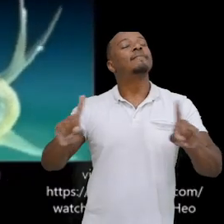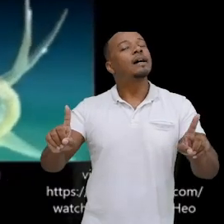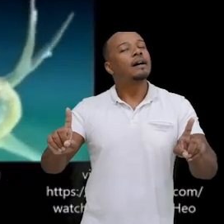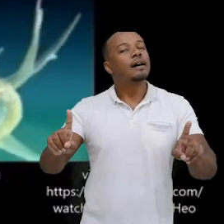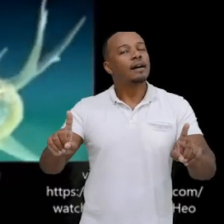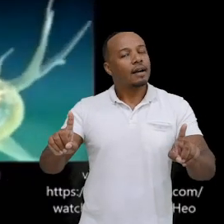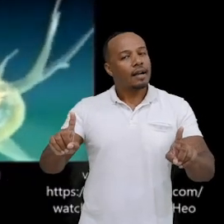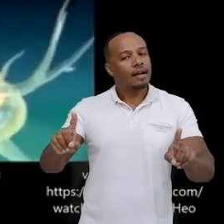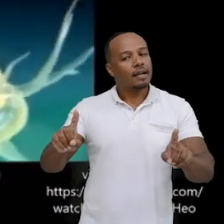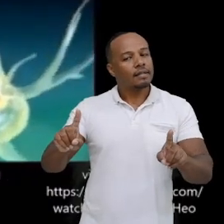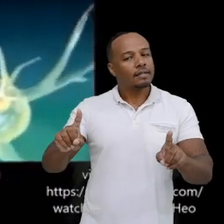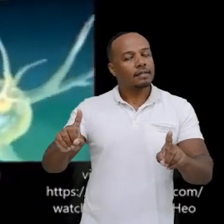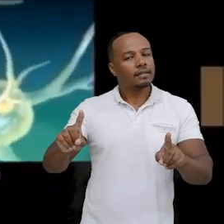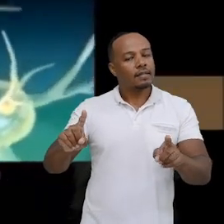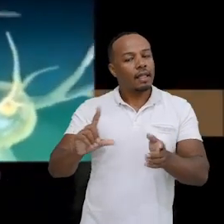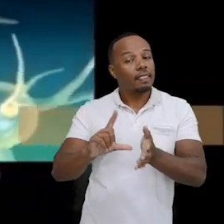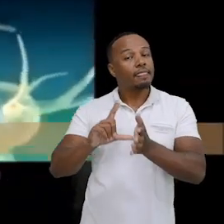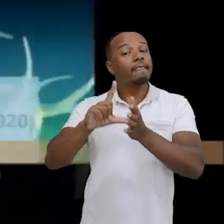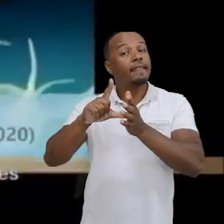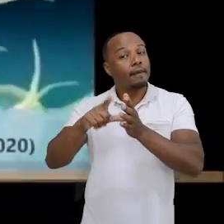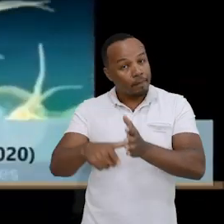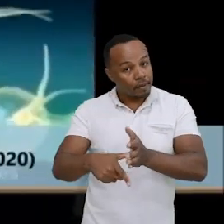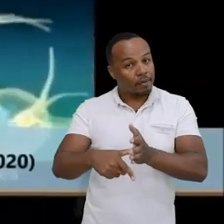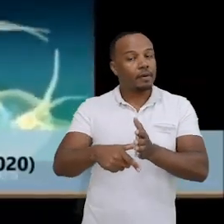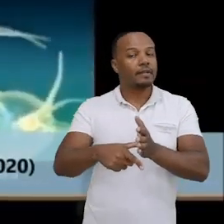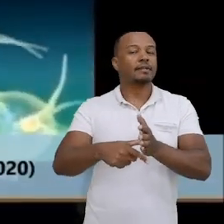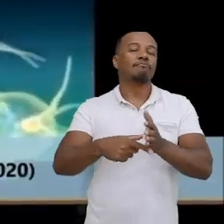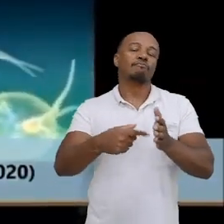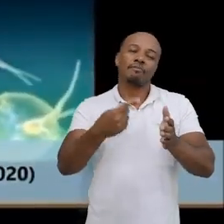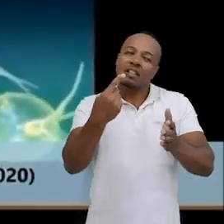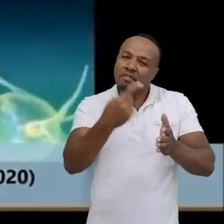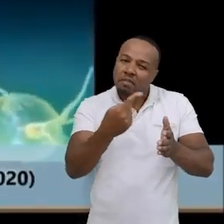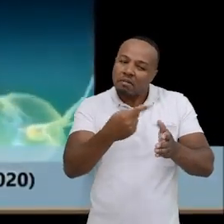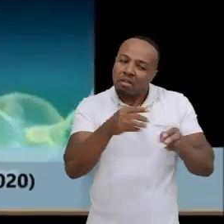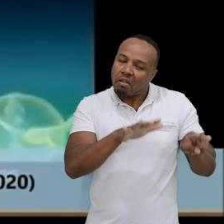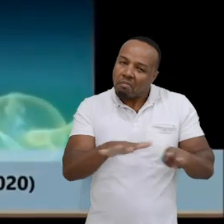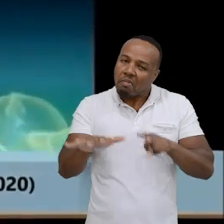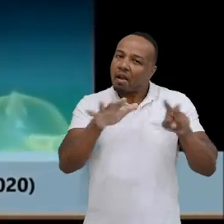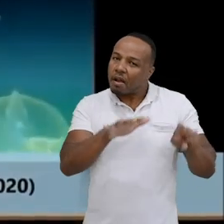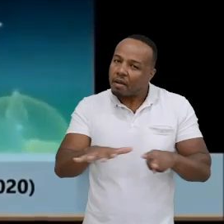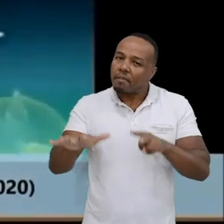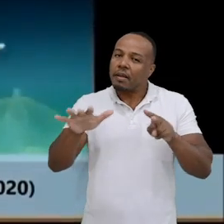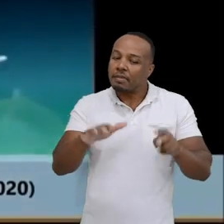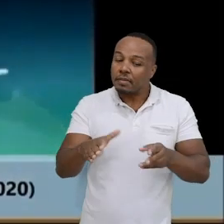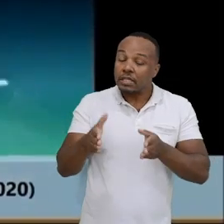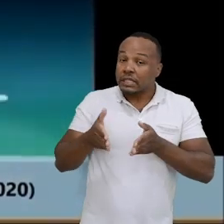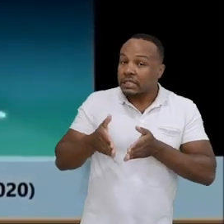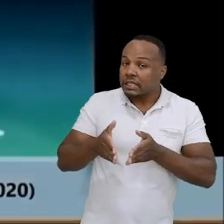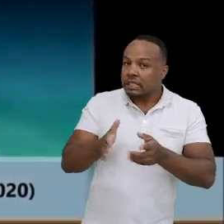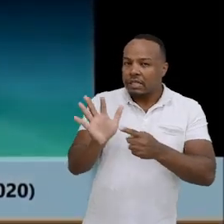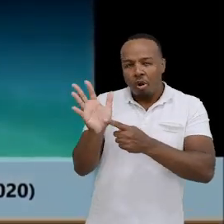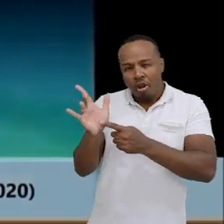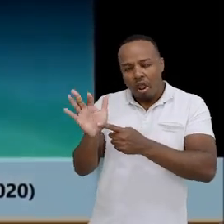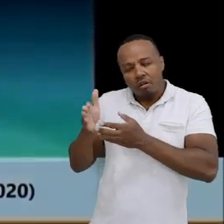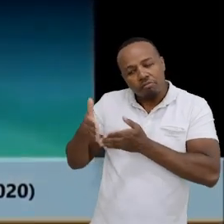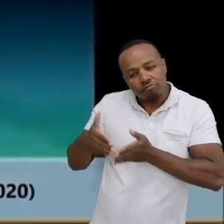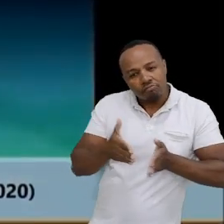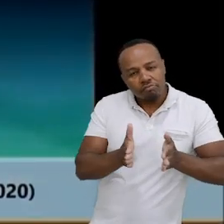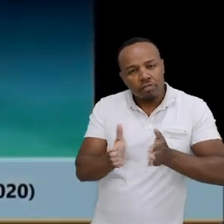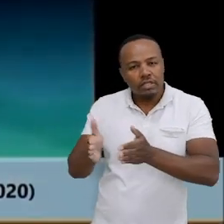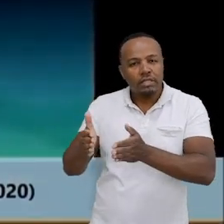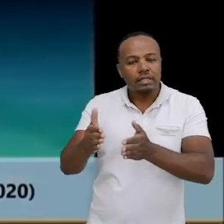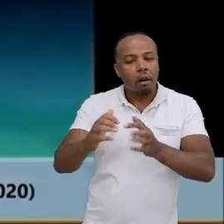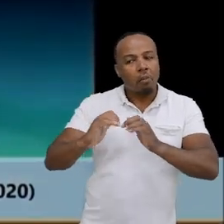específica. No entanto, no decorrer das primeiras semanas da vida intrauterina, eles migram